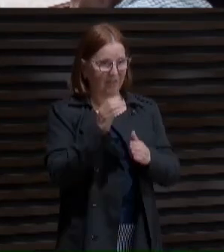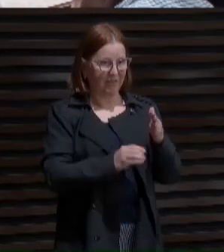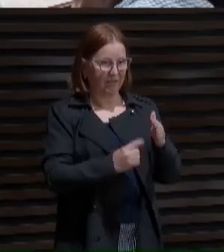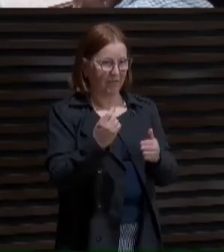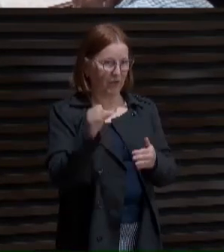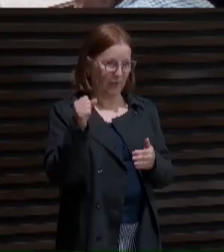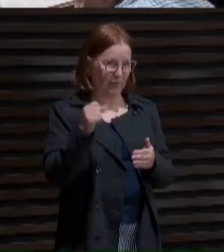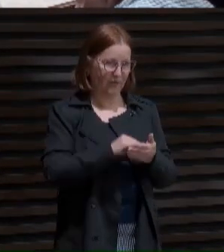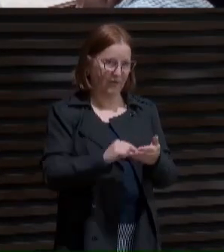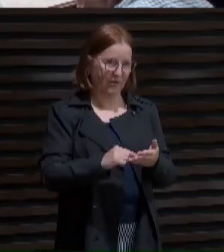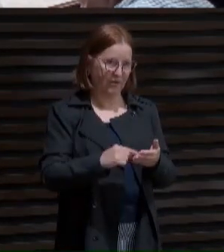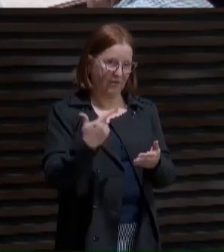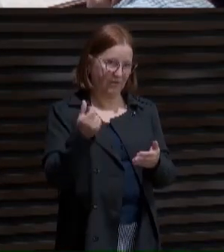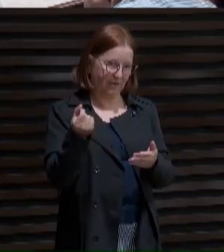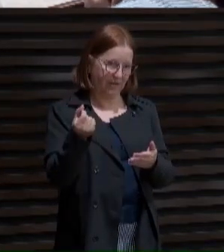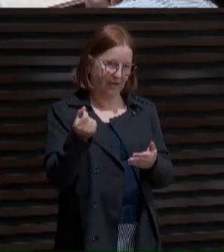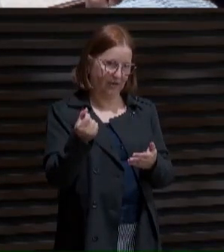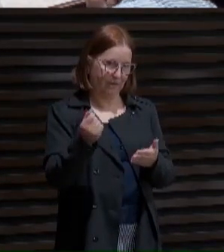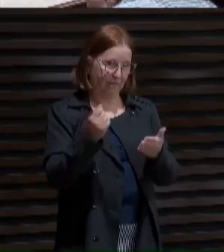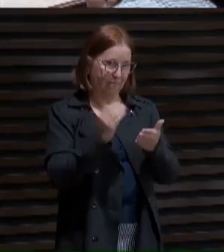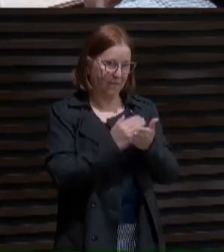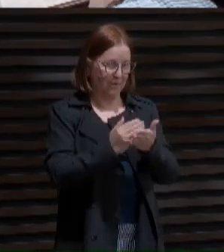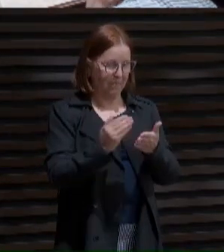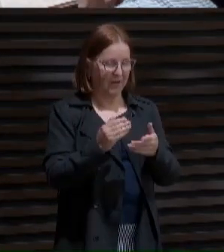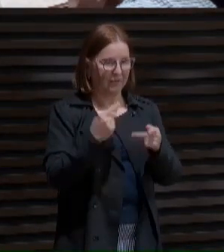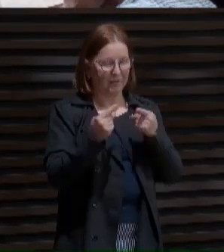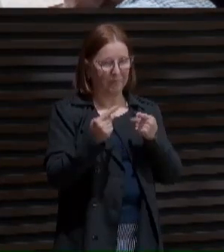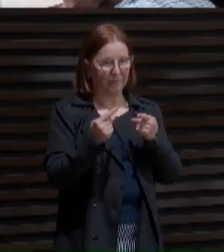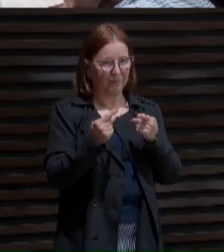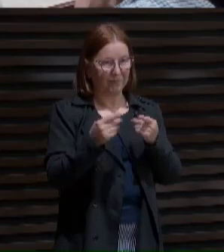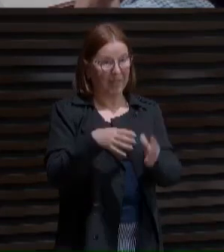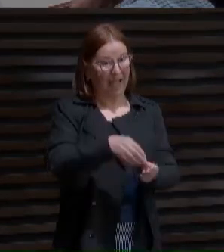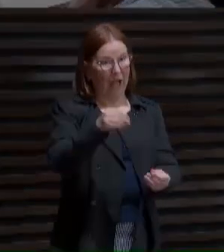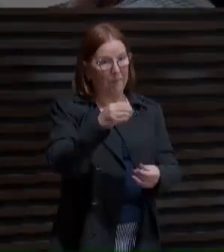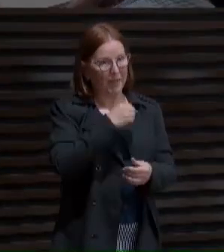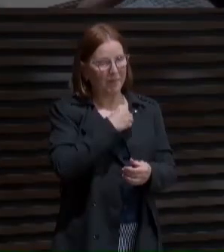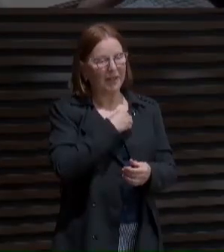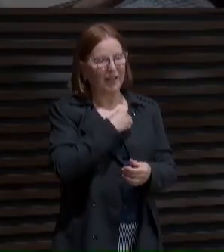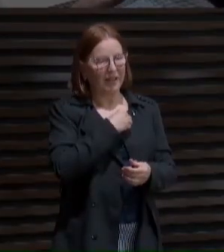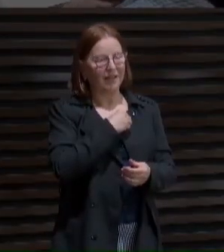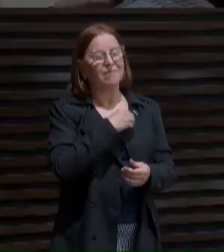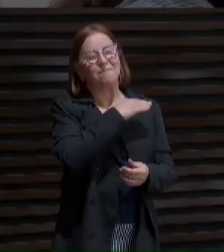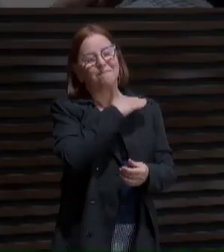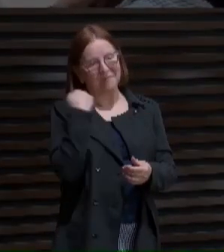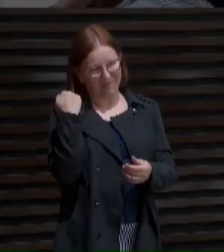a primeira parte, eu vou ler aqui, Ruth, diz assim: a alma que pecar, essa